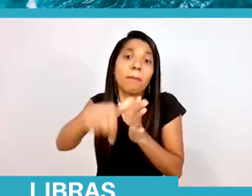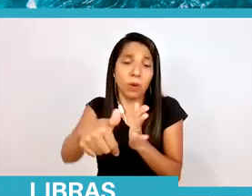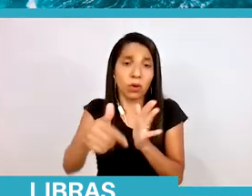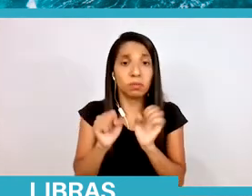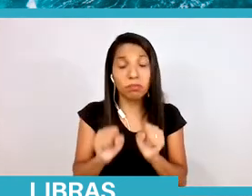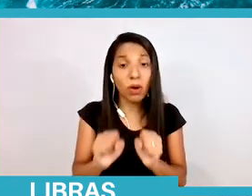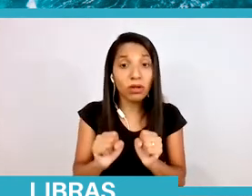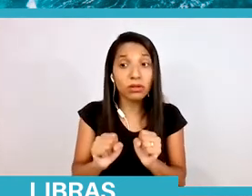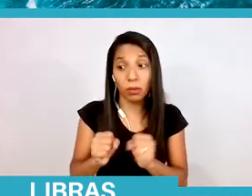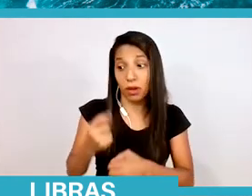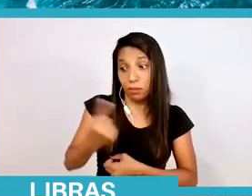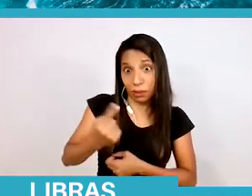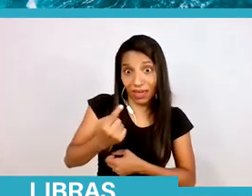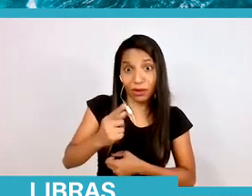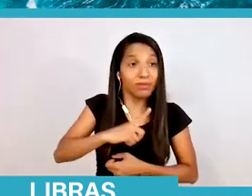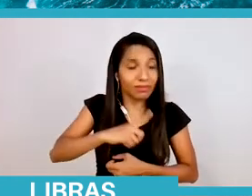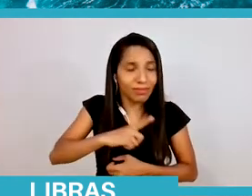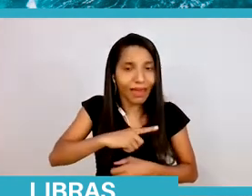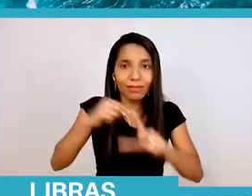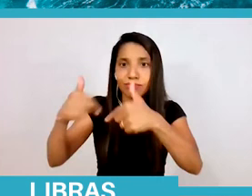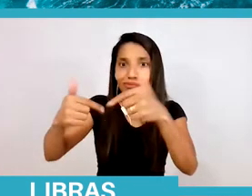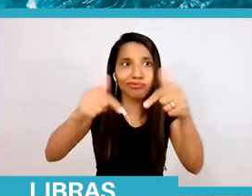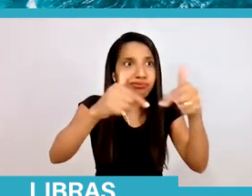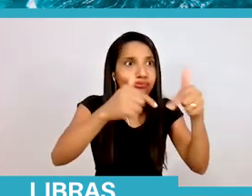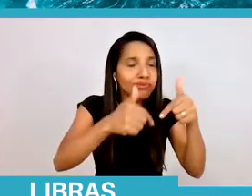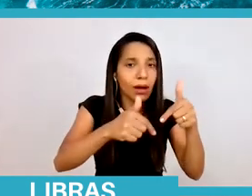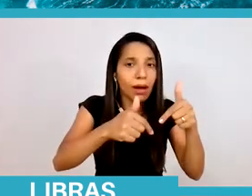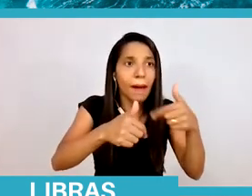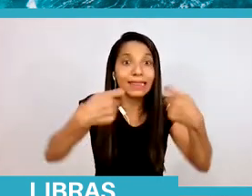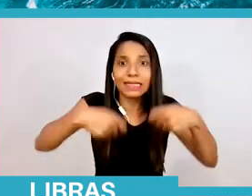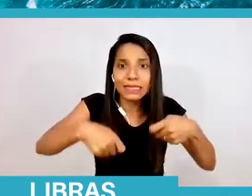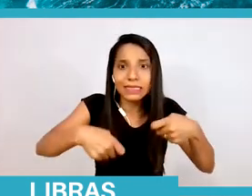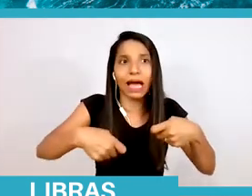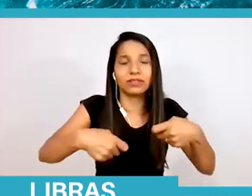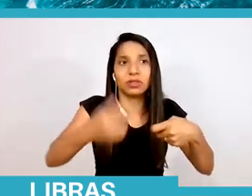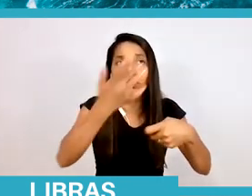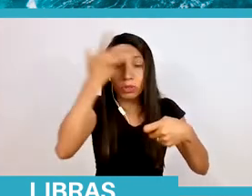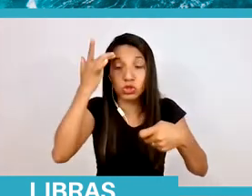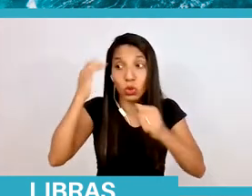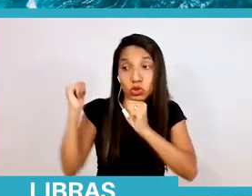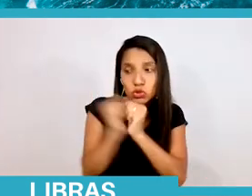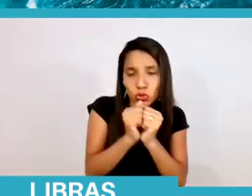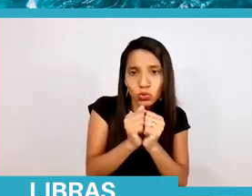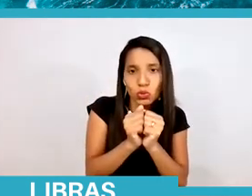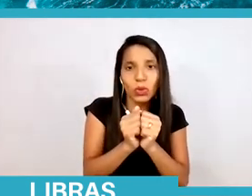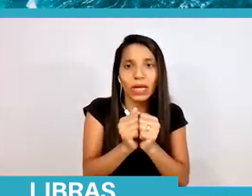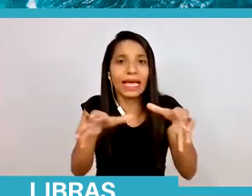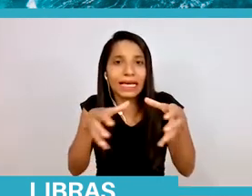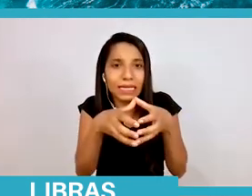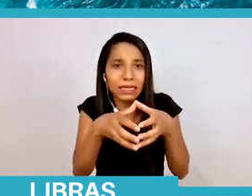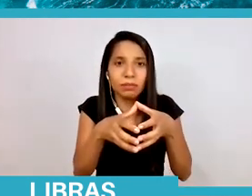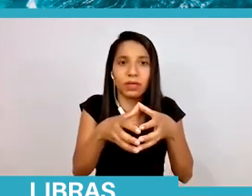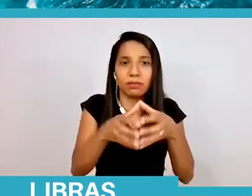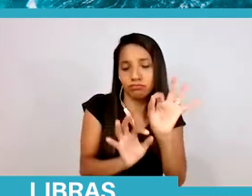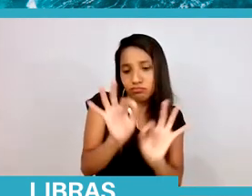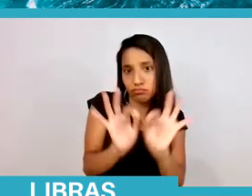demanda e estrutura para conseguir começar a pensar em estruturar um time de colaboradores